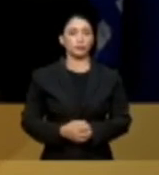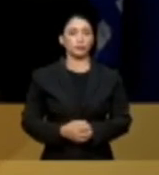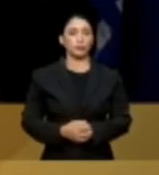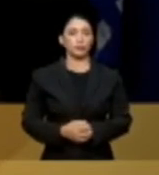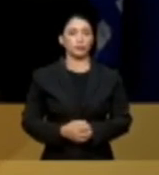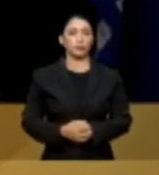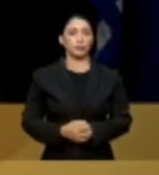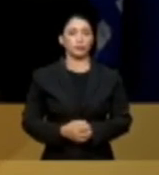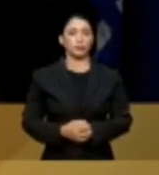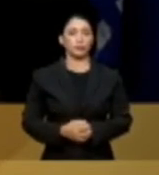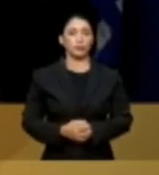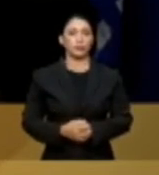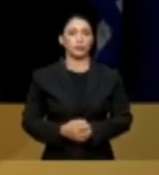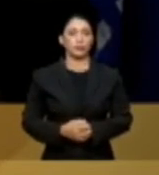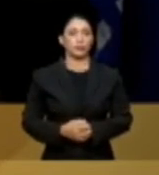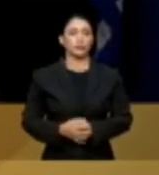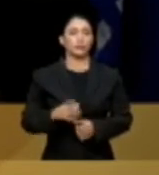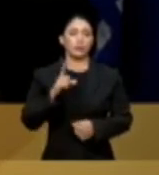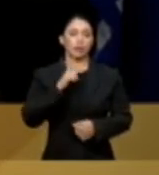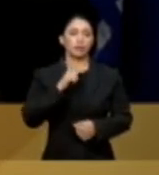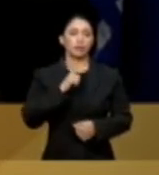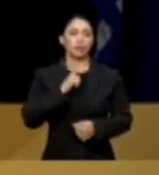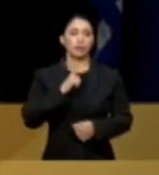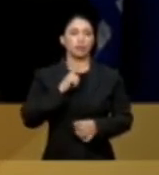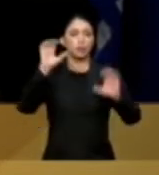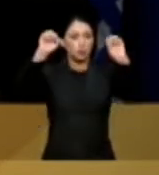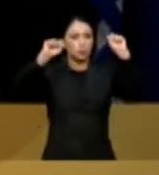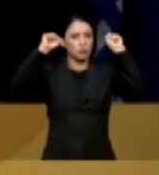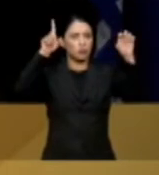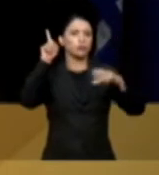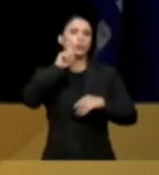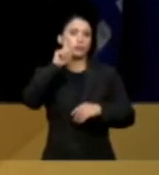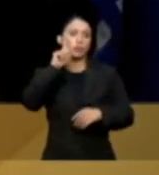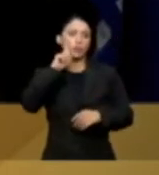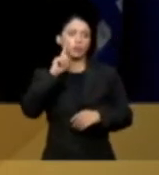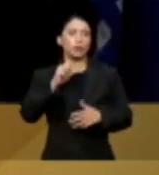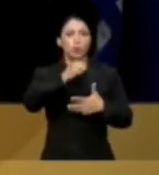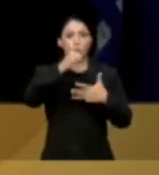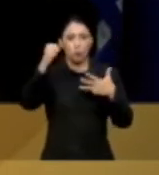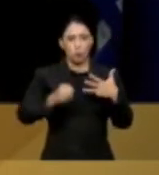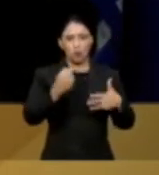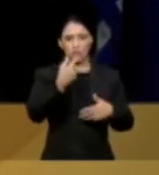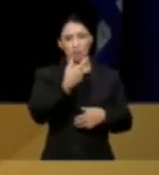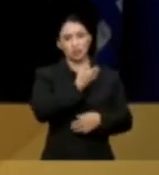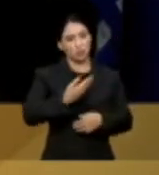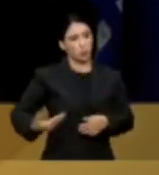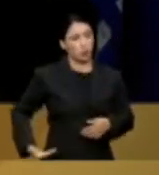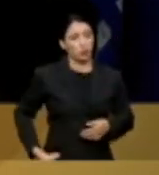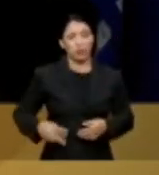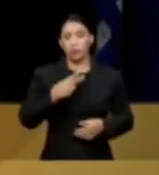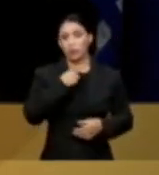no chamado Lemon Test, desenvolvido pela Suprema Corte Americana. Os atos do poder público não podem endossar